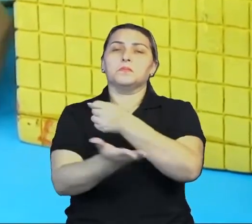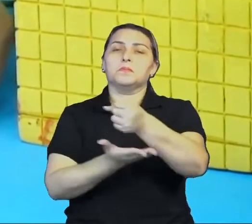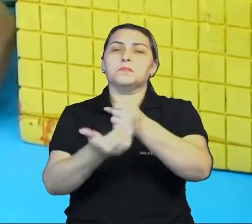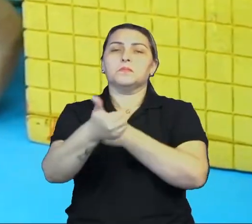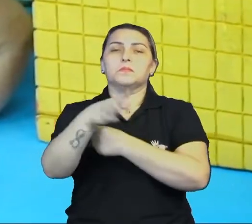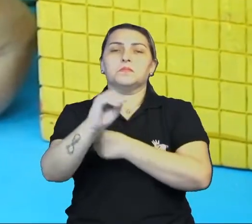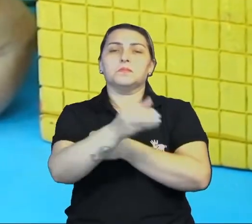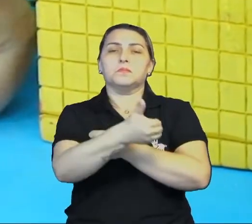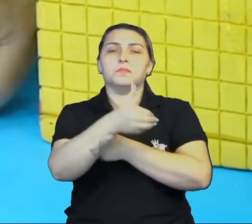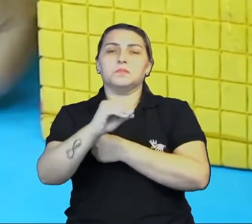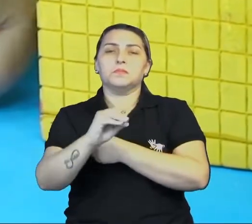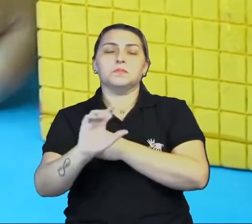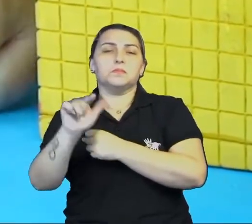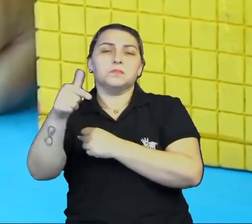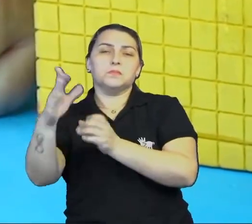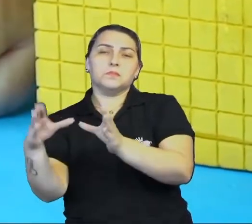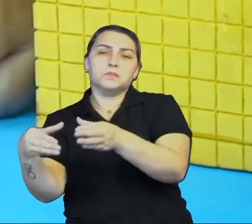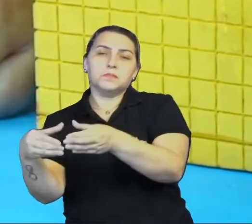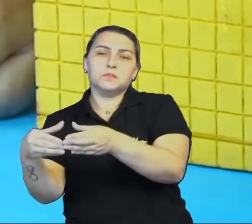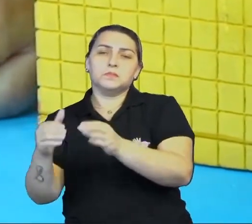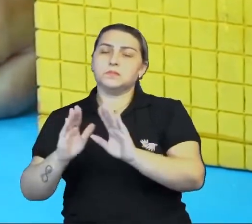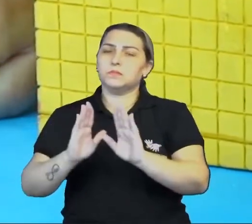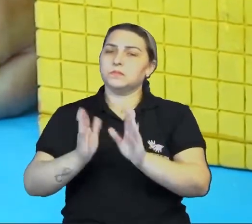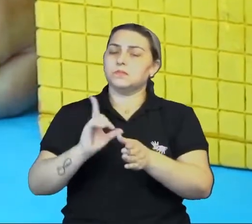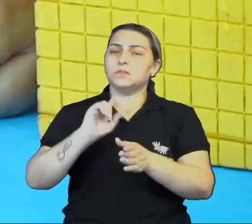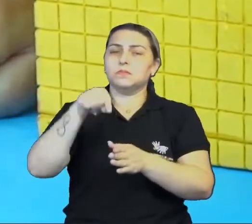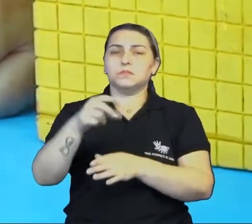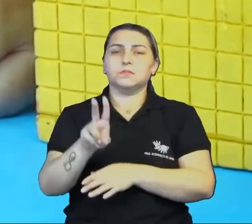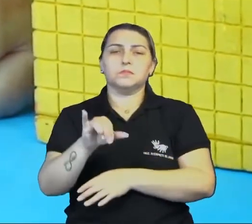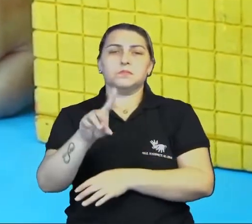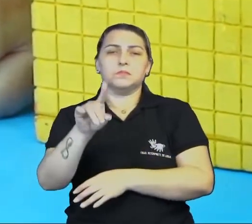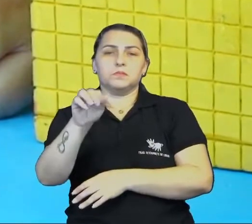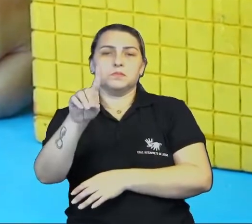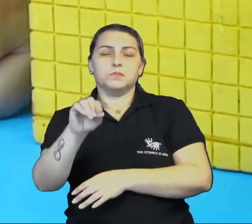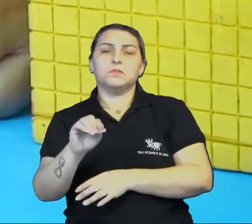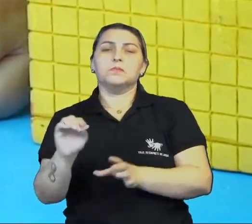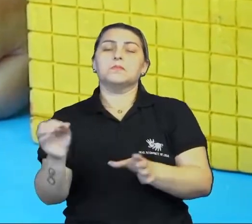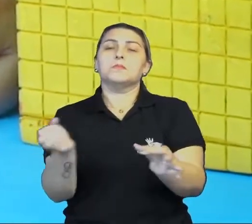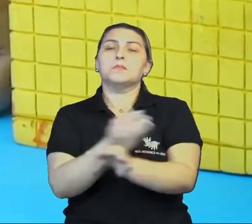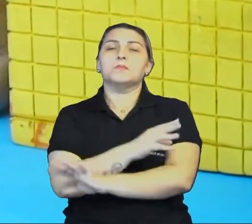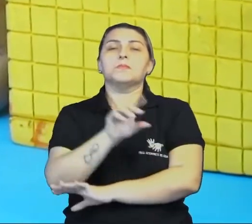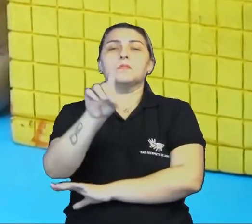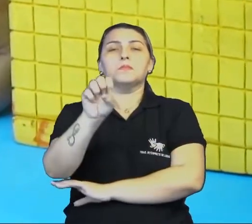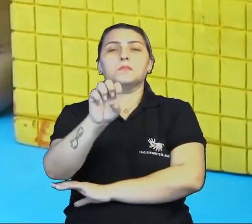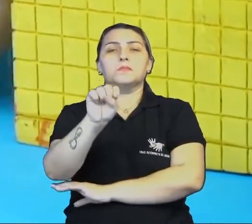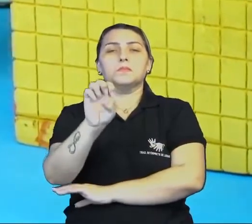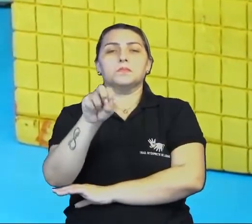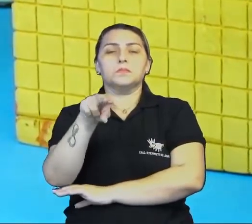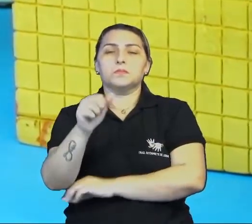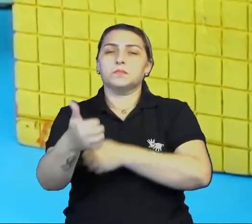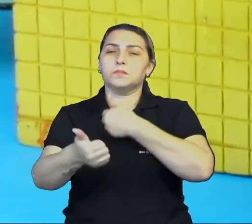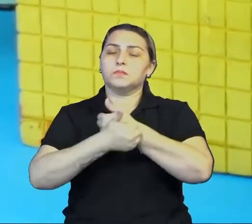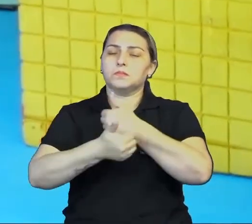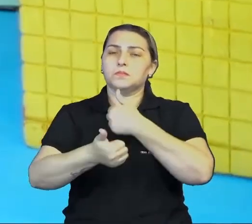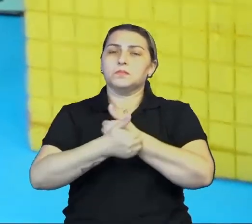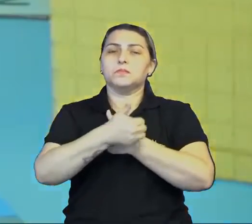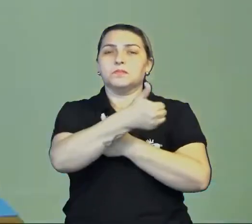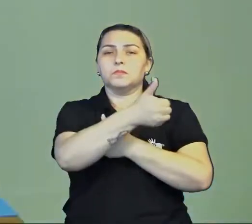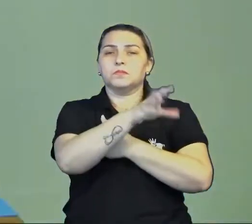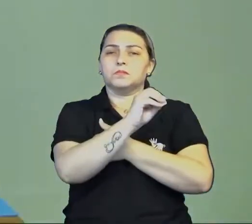10 em 10 eu formo um outro grupo. Já depois das unidades, eu formei as dezenas. Quando eu junto